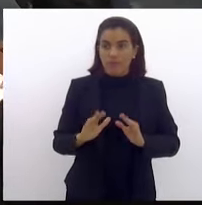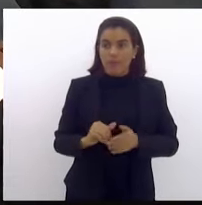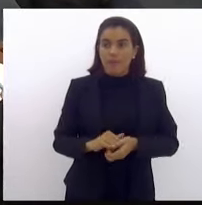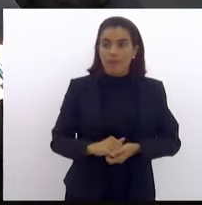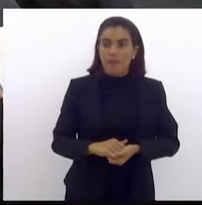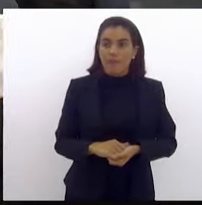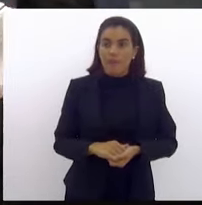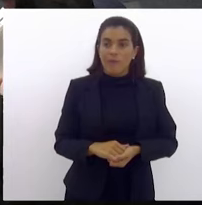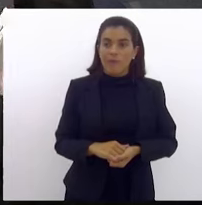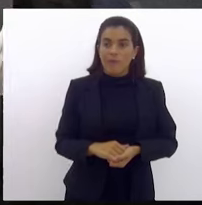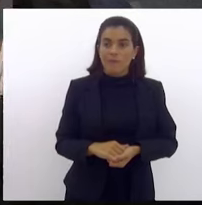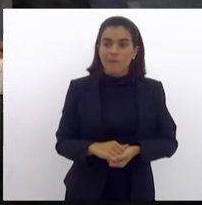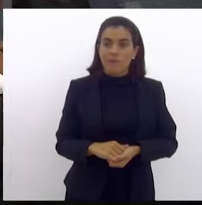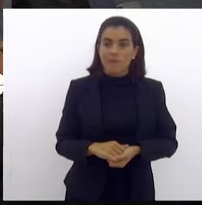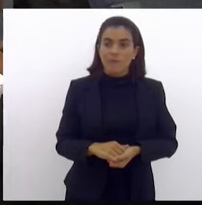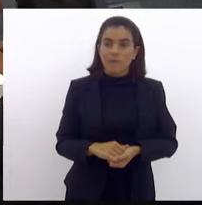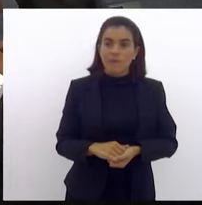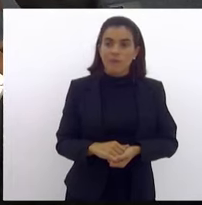palavra.